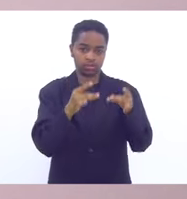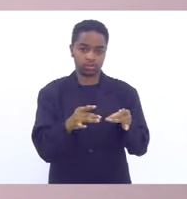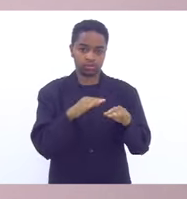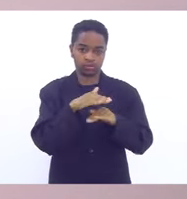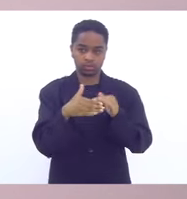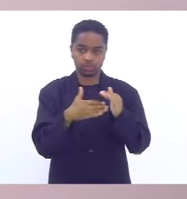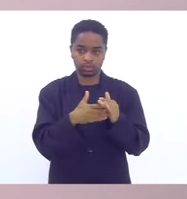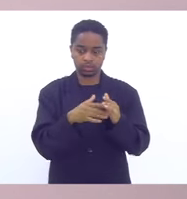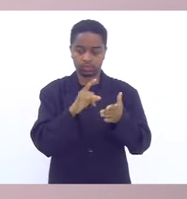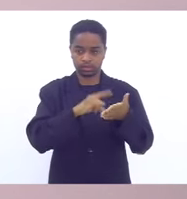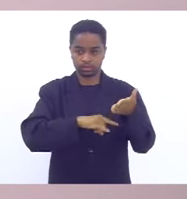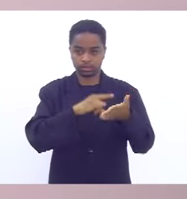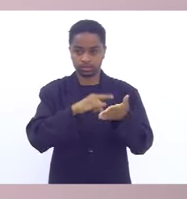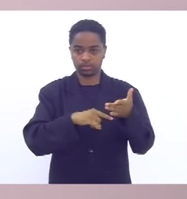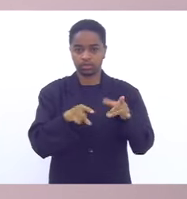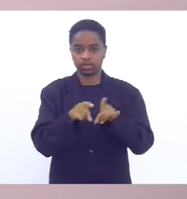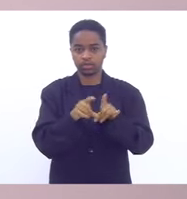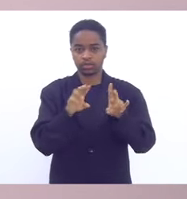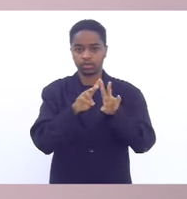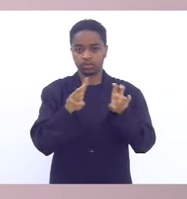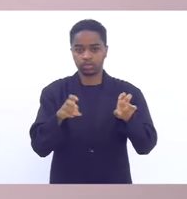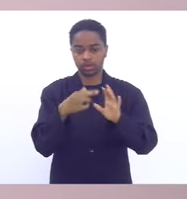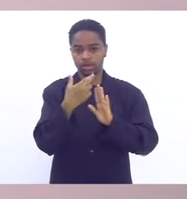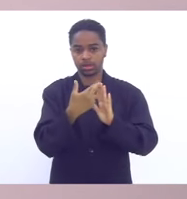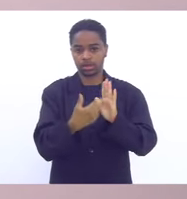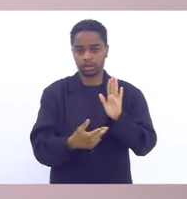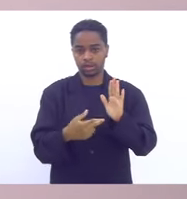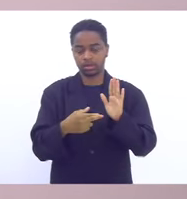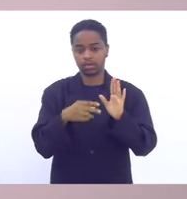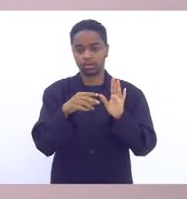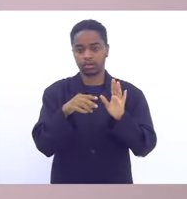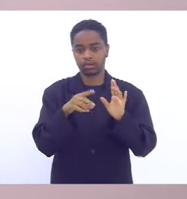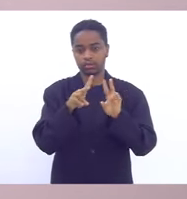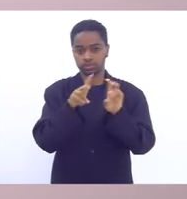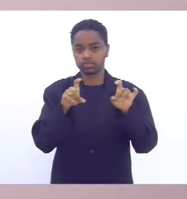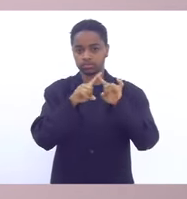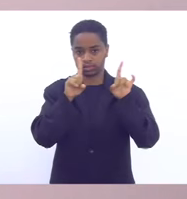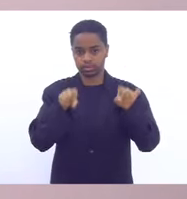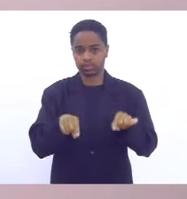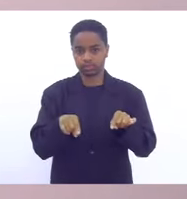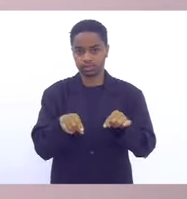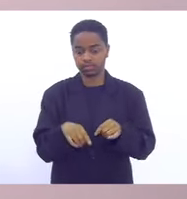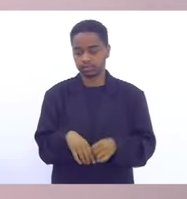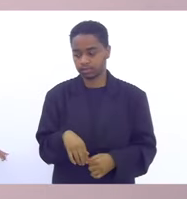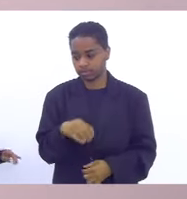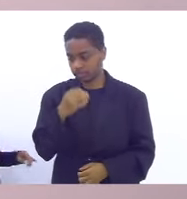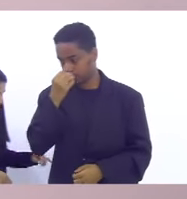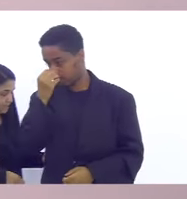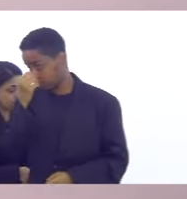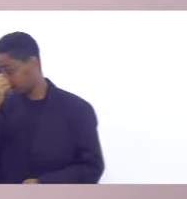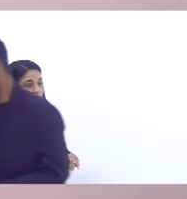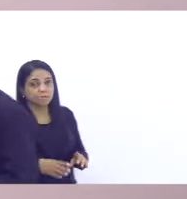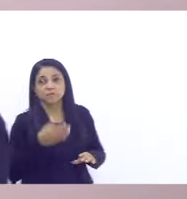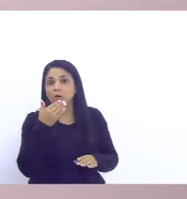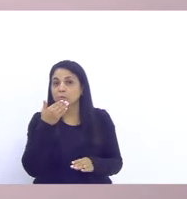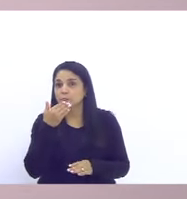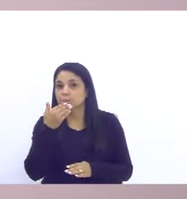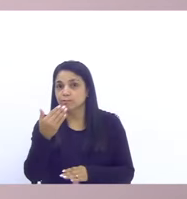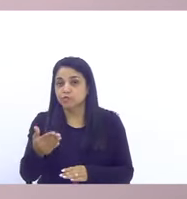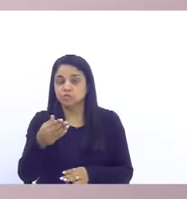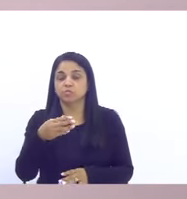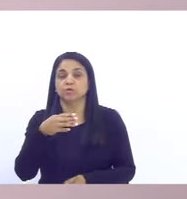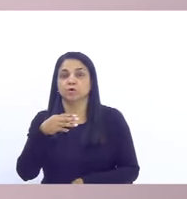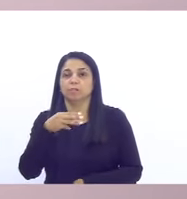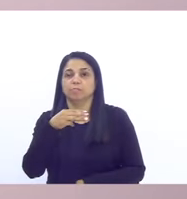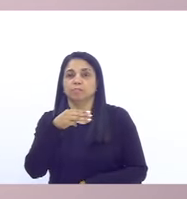havíamos deliberado, que é essa questão da relação de pessoal sobre a manutenção de rede. Faz um pedido ao Ministério do